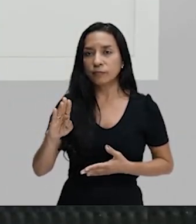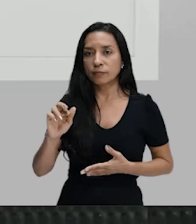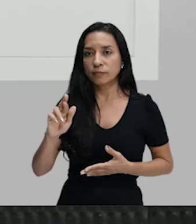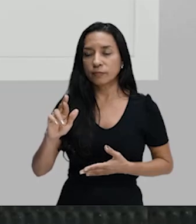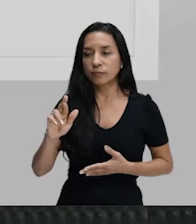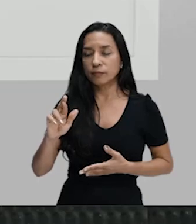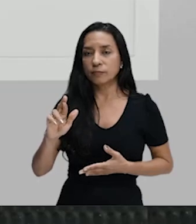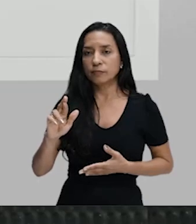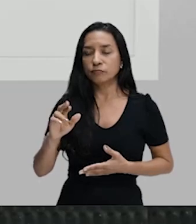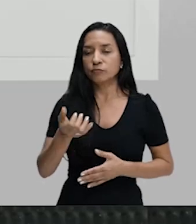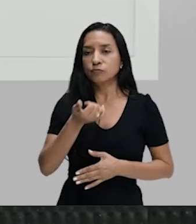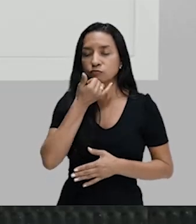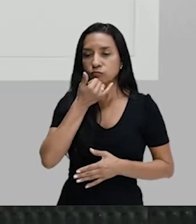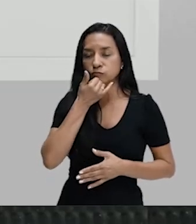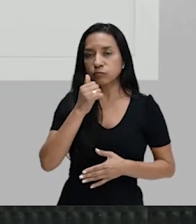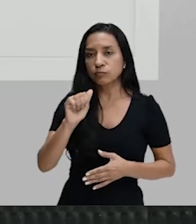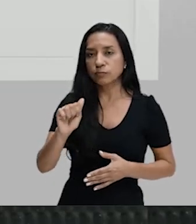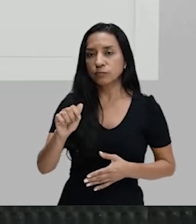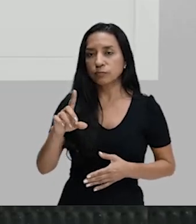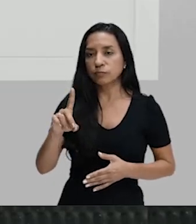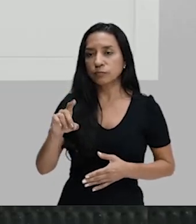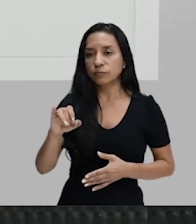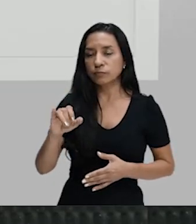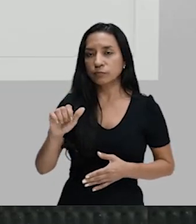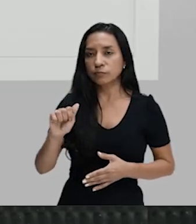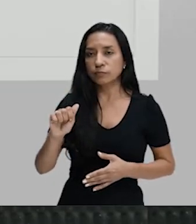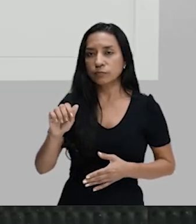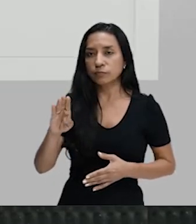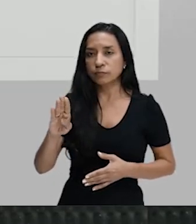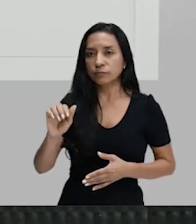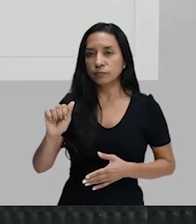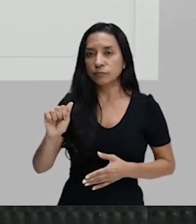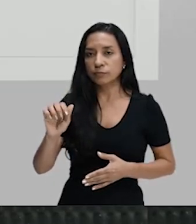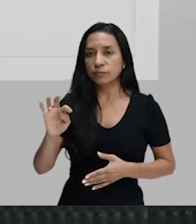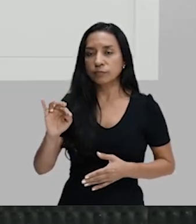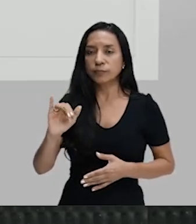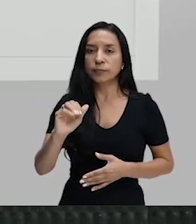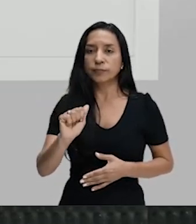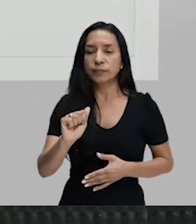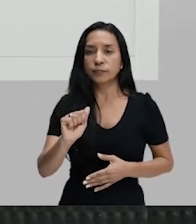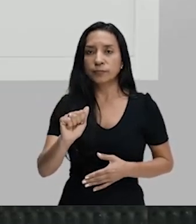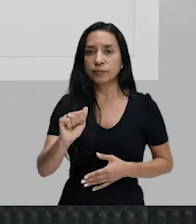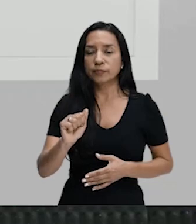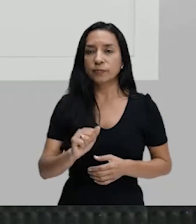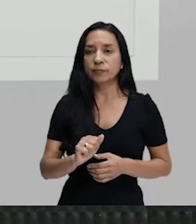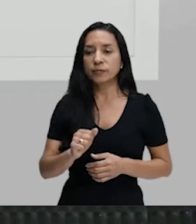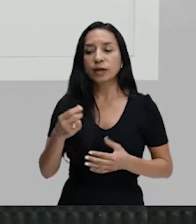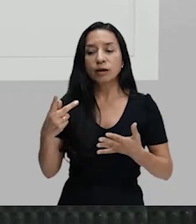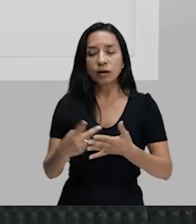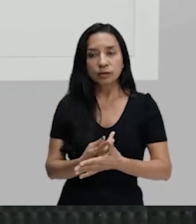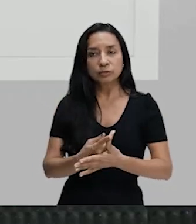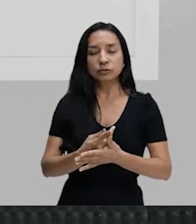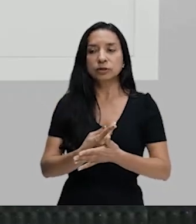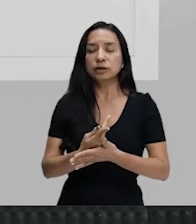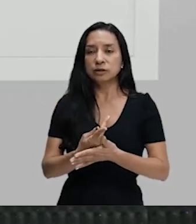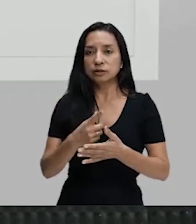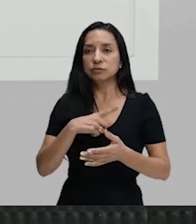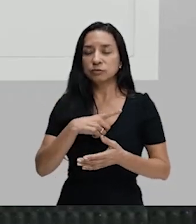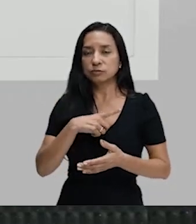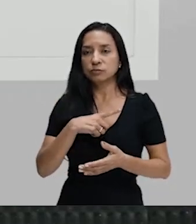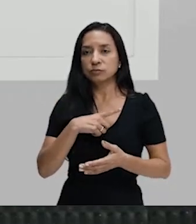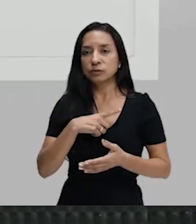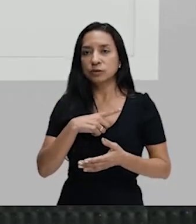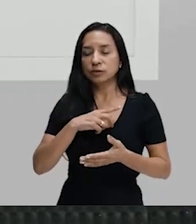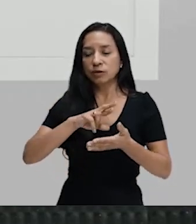adiabática, certo? Ela é muito simples, para a gente entender. A transformação adiabática, ela acontece quando há